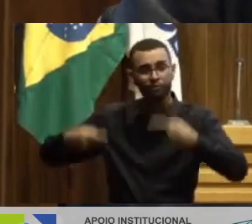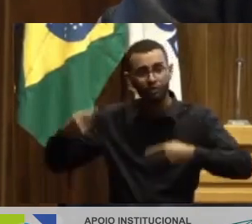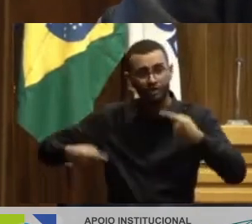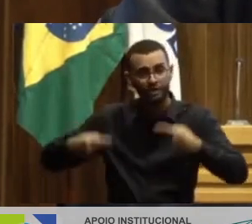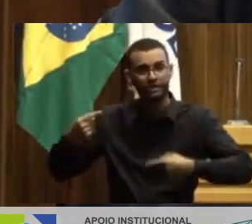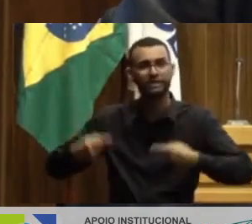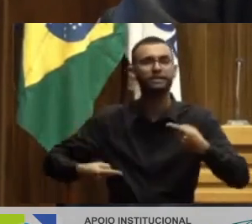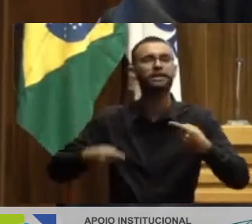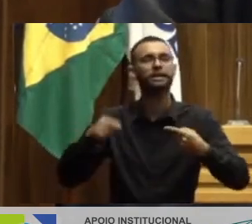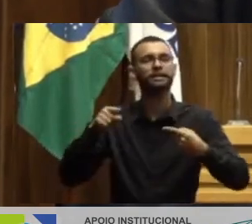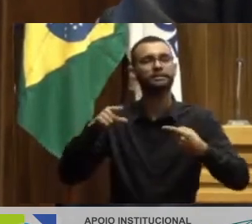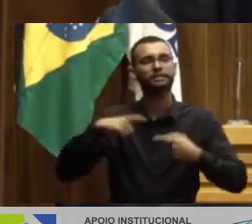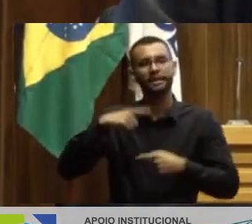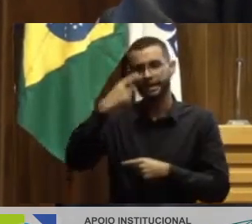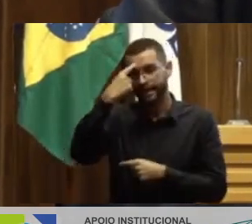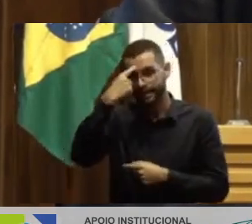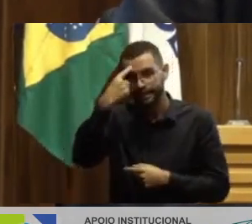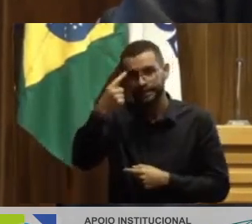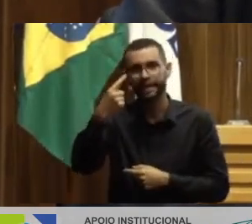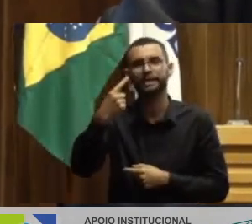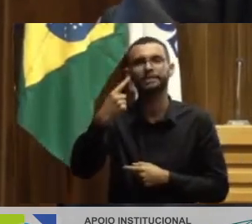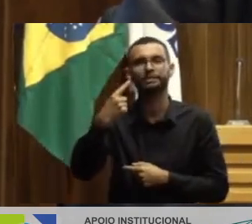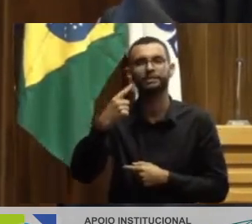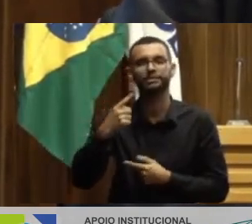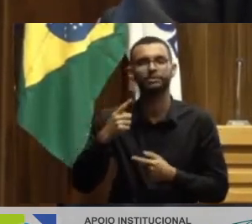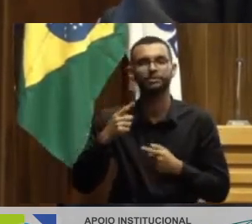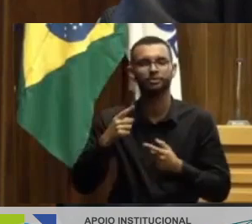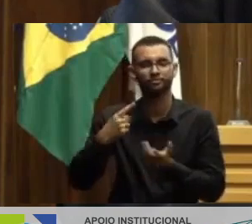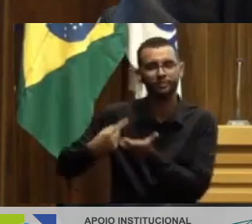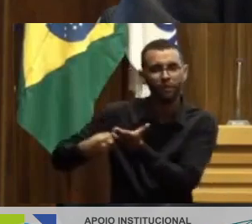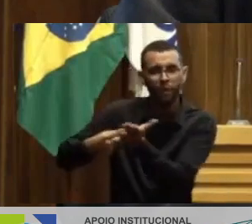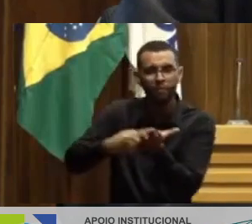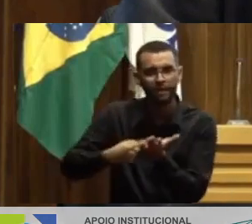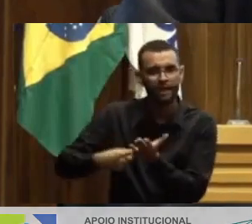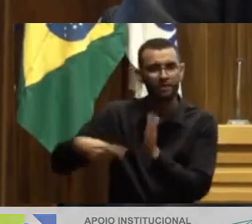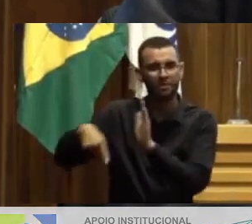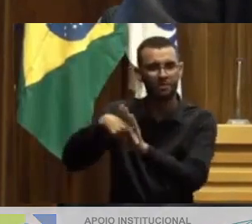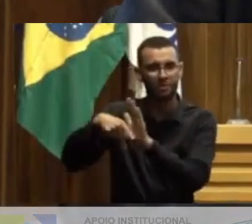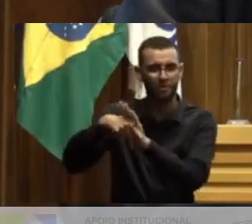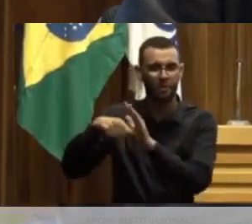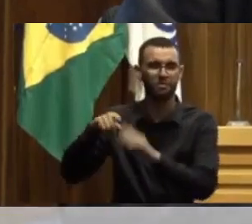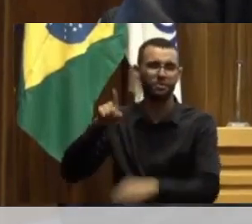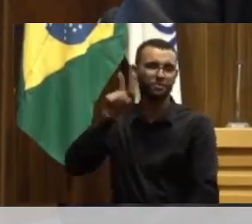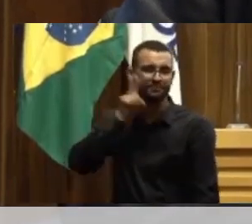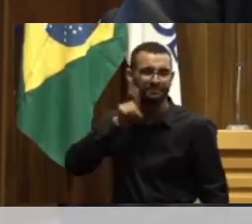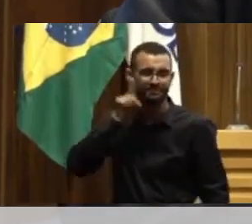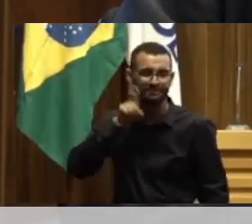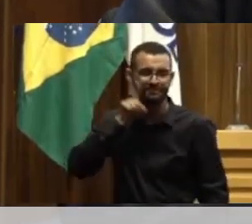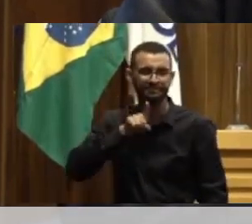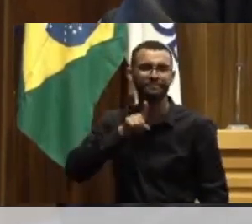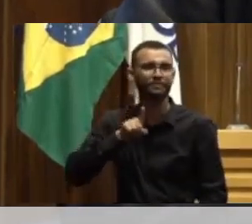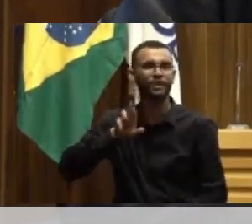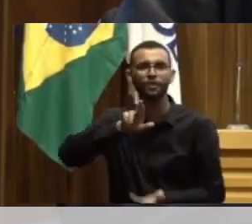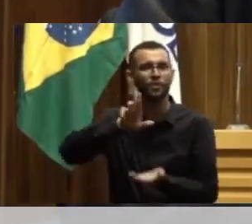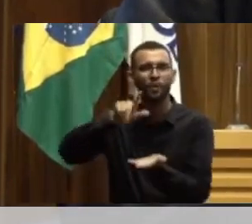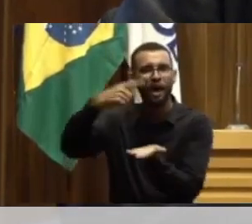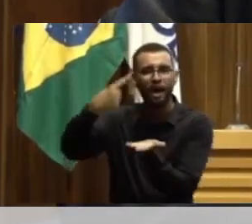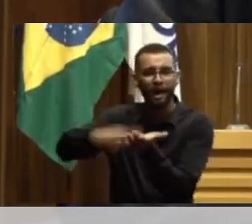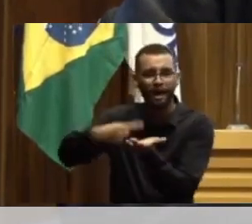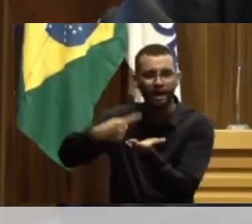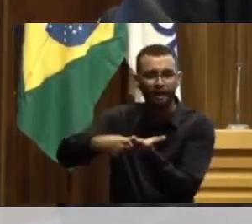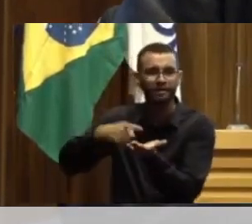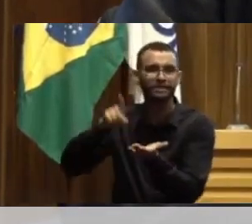do chamado pensamento único, do consenso de Washington, que, como diria o Nelson Barbosa, não é consenso nem em Washington